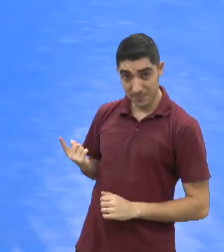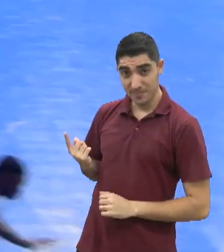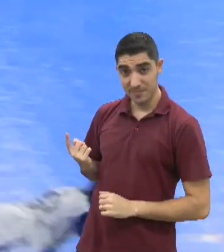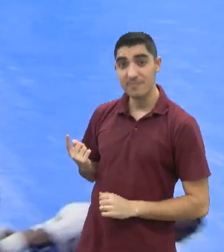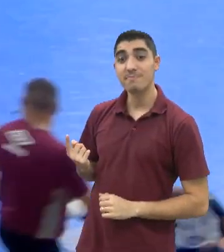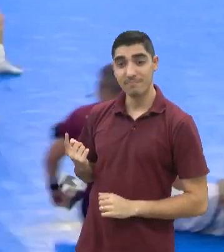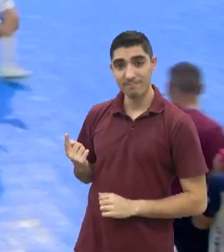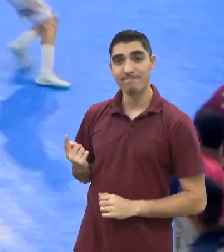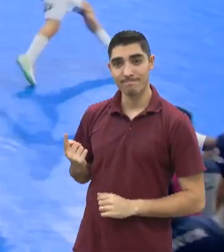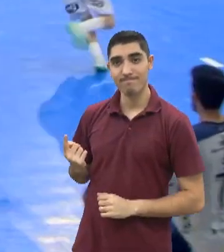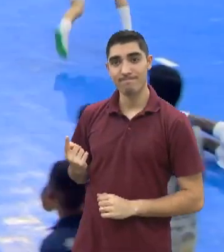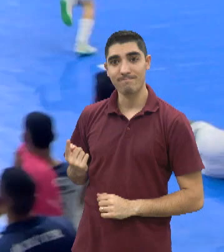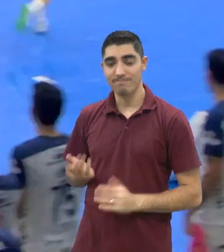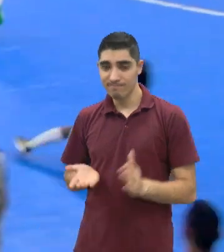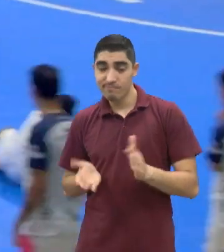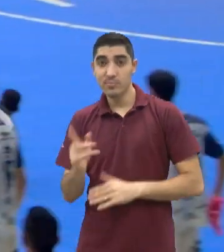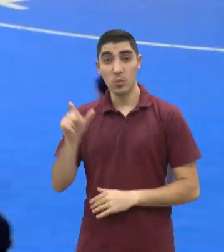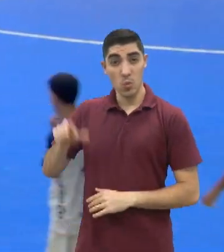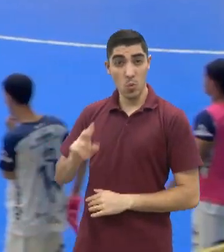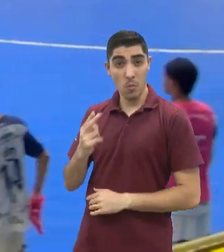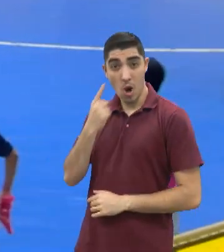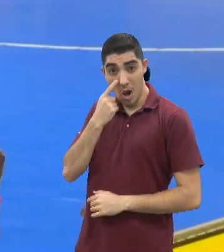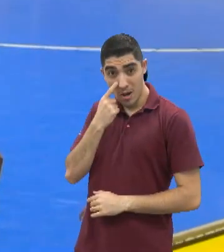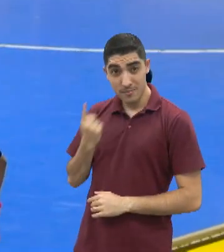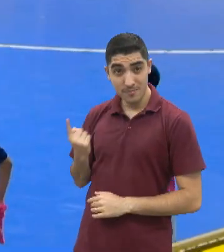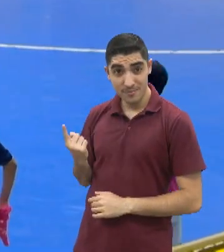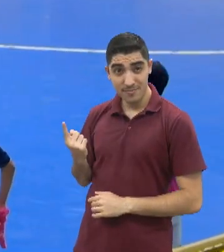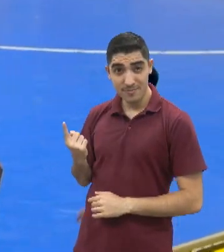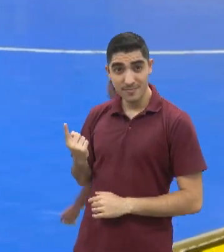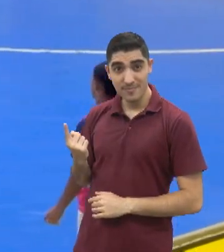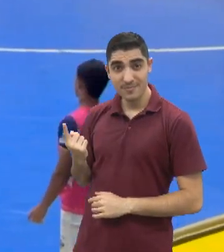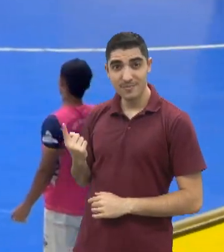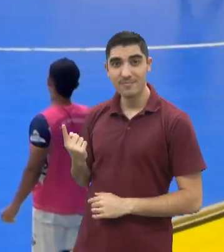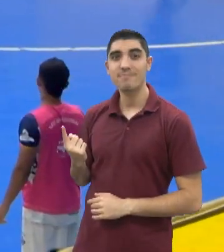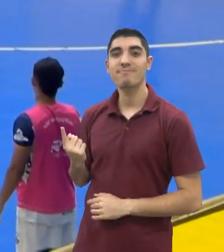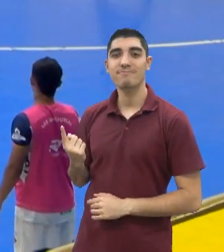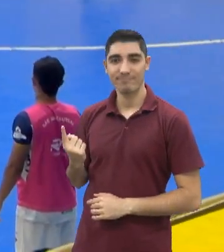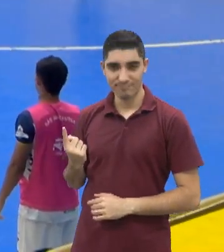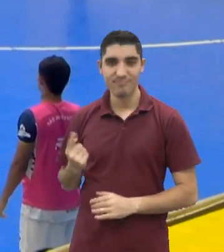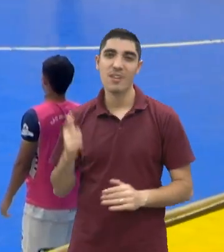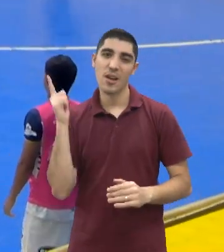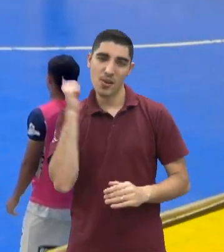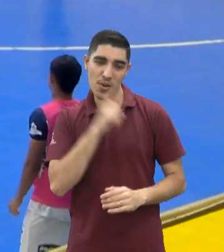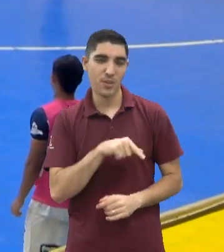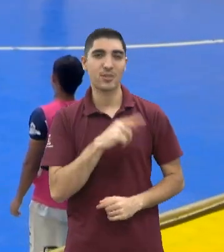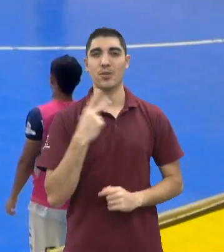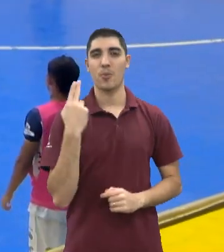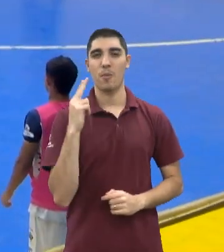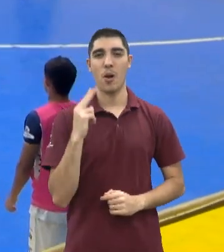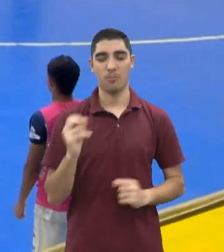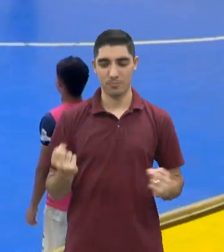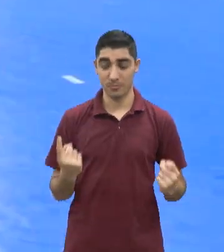armou o contra-ataque do Umuarama, concluído por Leozinho, que desempatou o jogo.